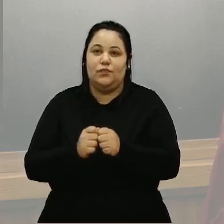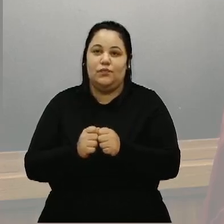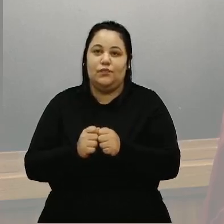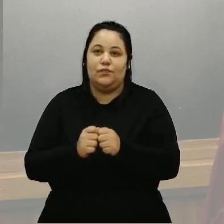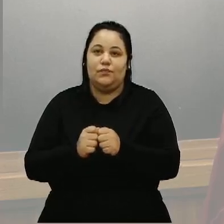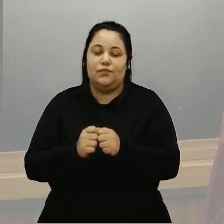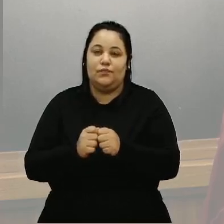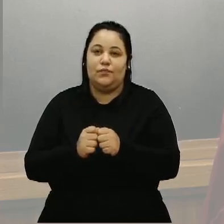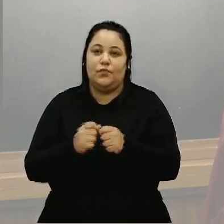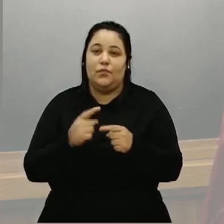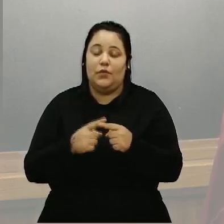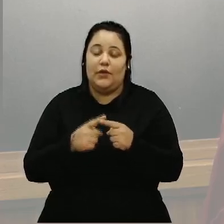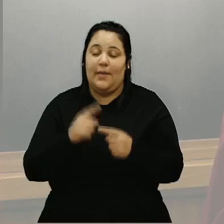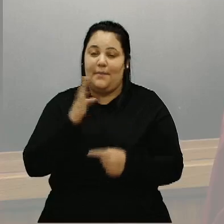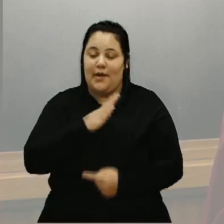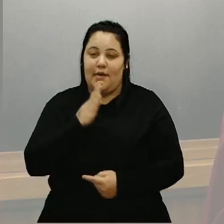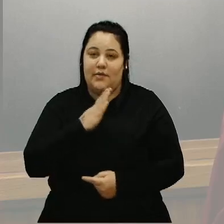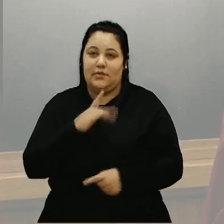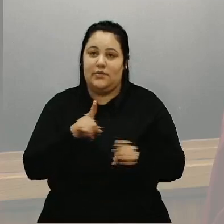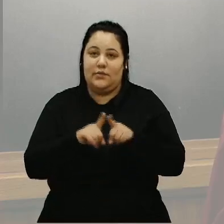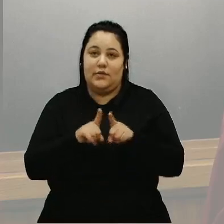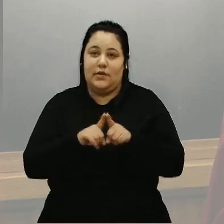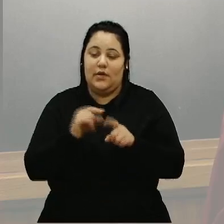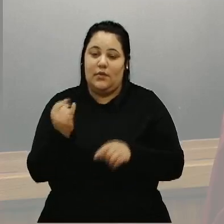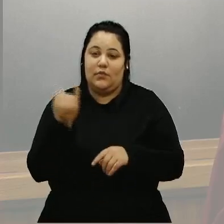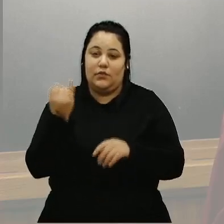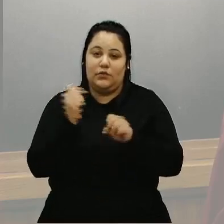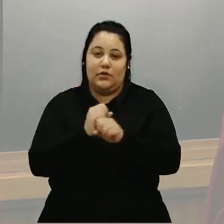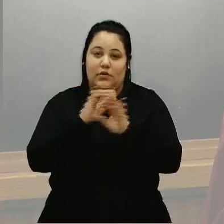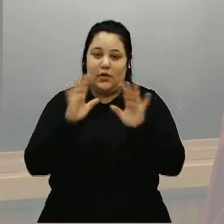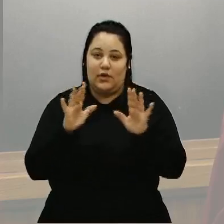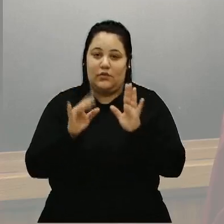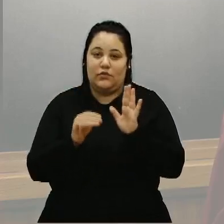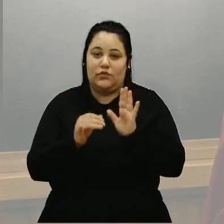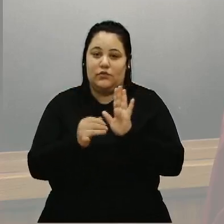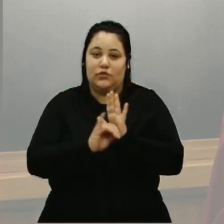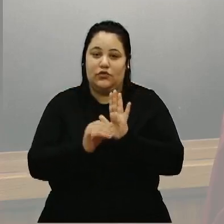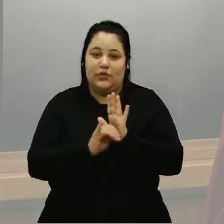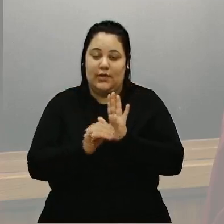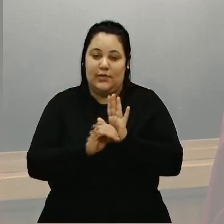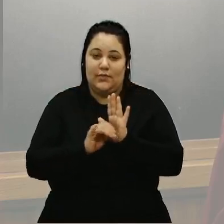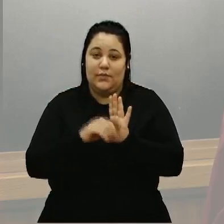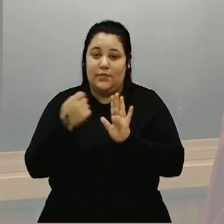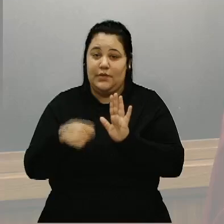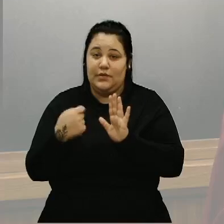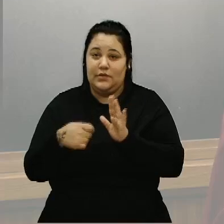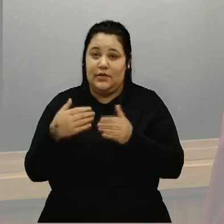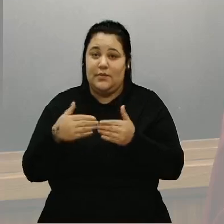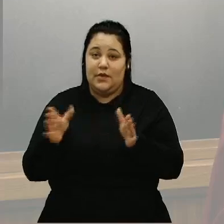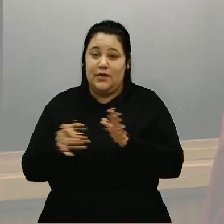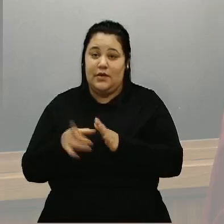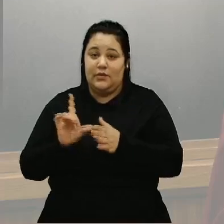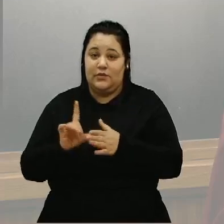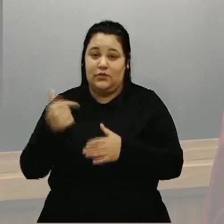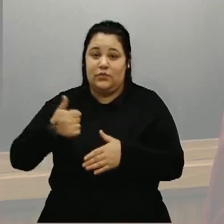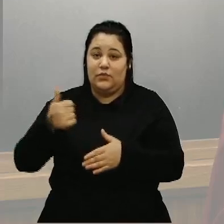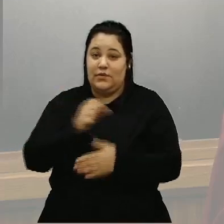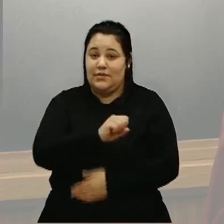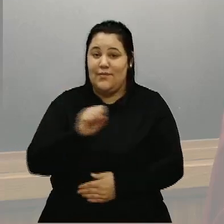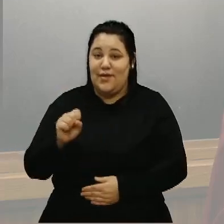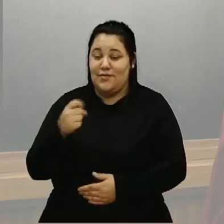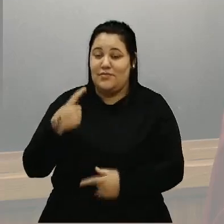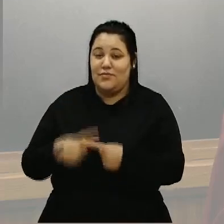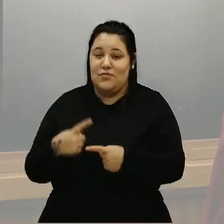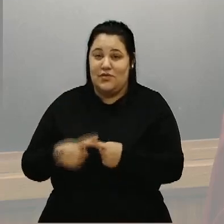Porque essa pressa, né? Acho que é importante esclarecer que os editais precisam sair antes, no primeiro semestre. Senão,